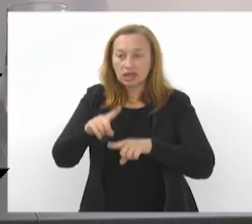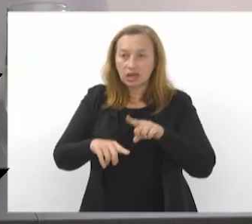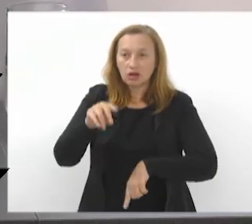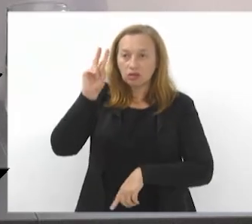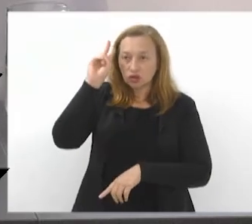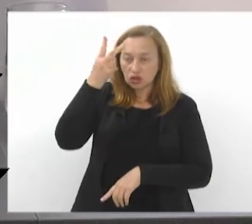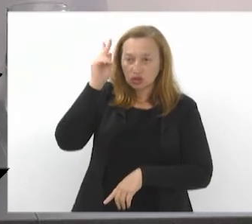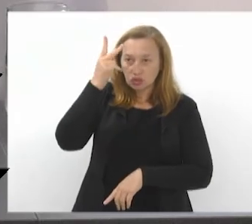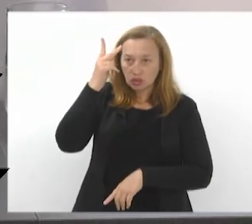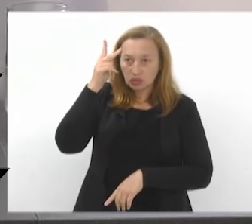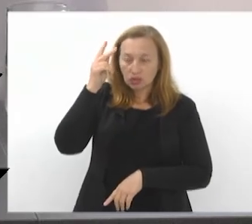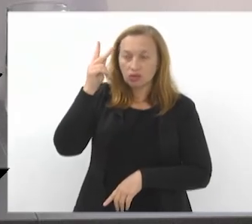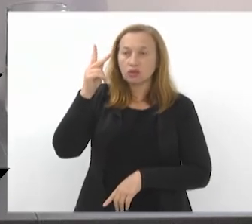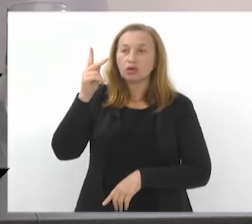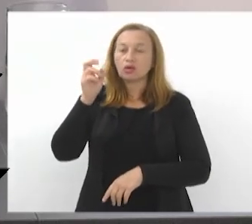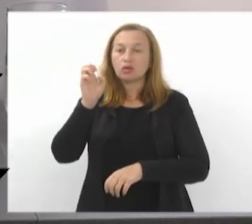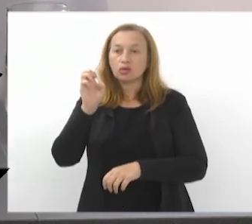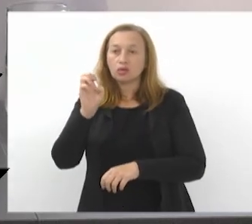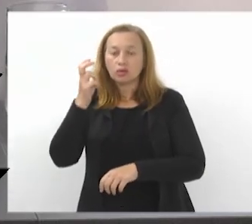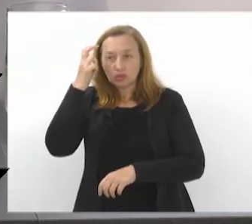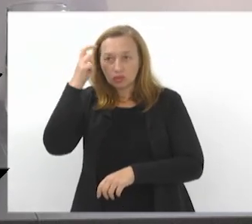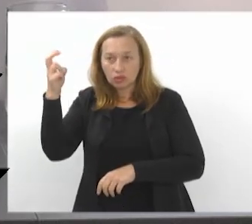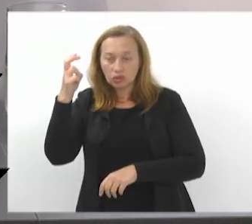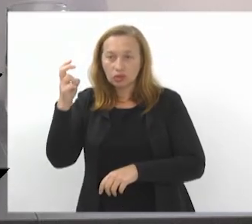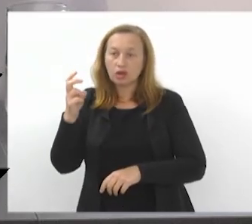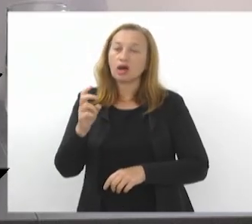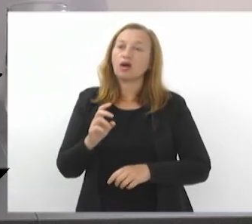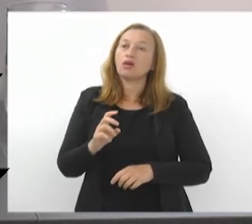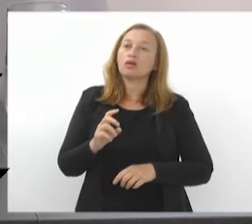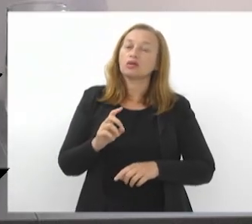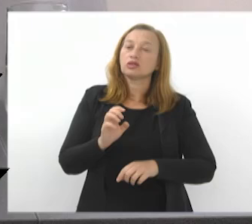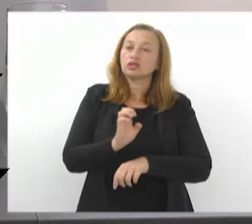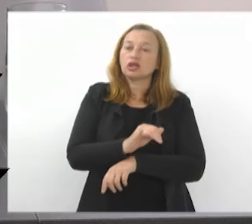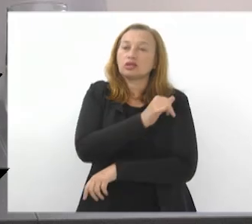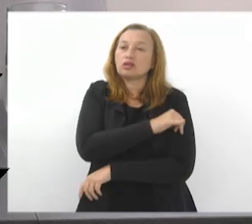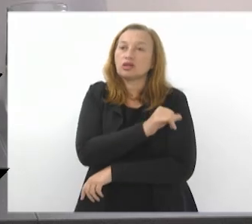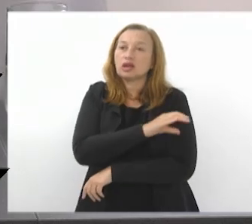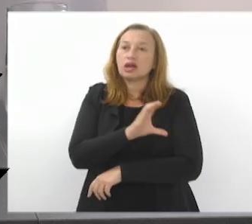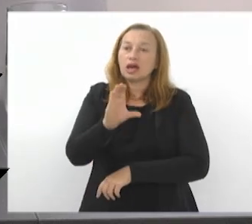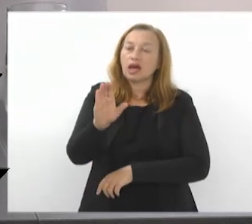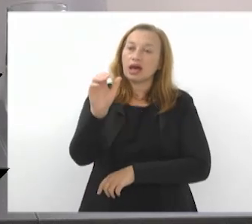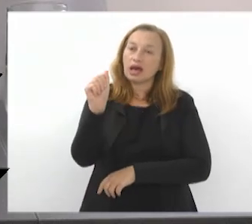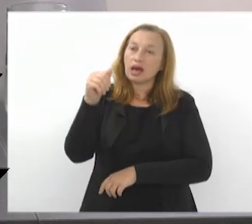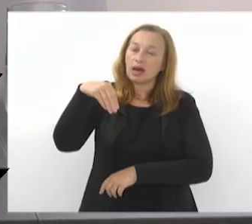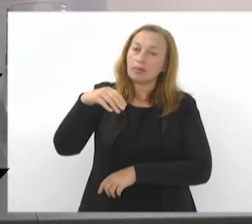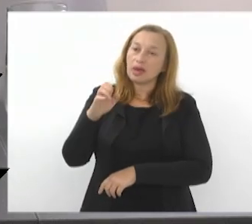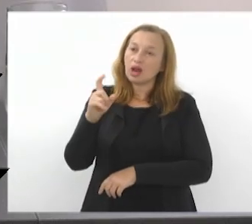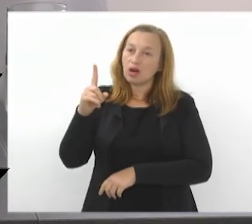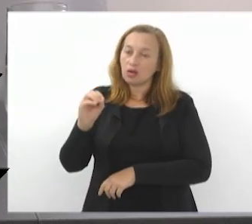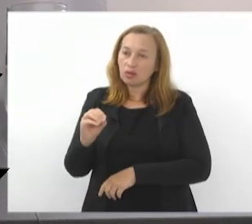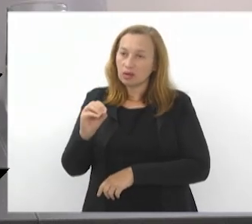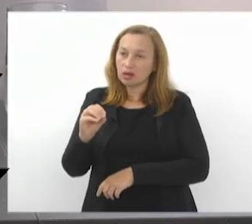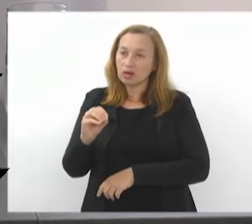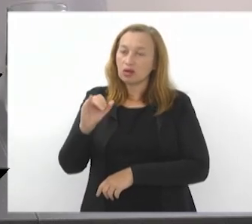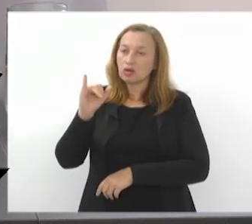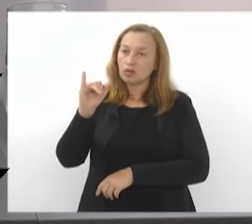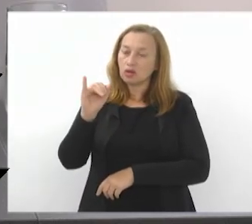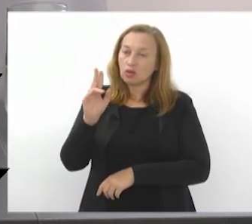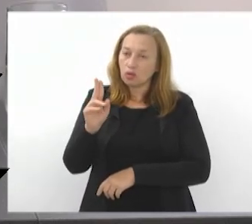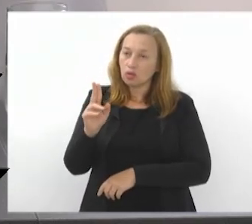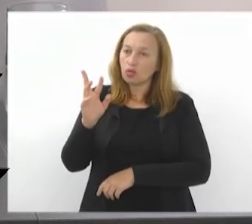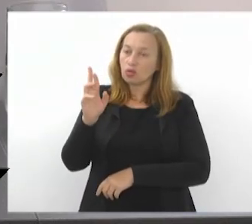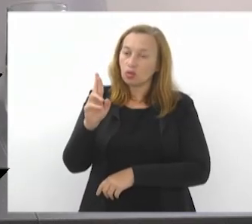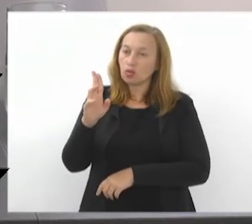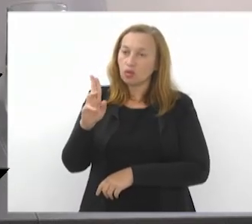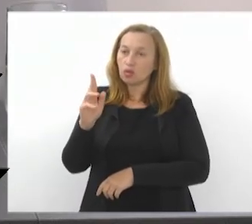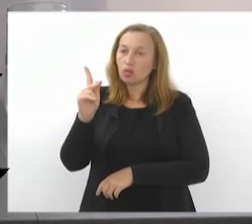do Estado do Rio de Janeiro o camelódromo da Uruguaiana e o polo comercial do Saara, localizados no centro da cidade do Rio de